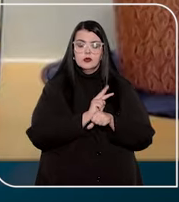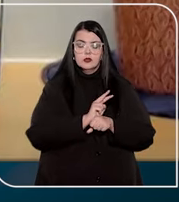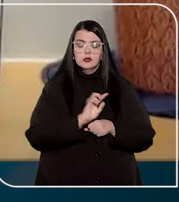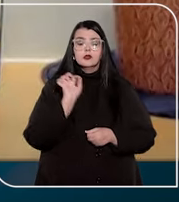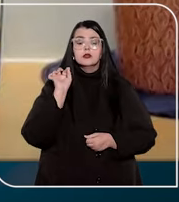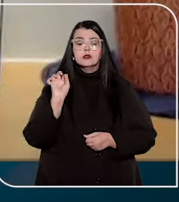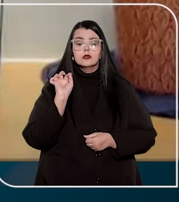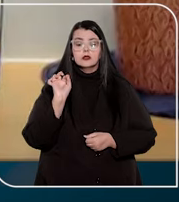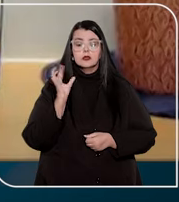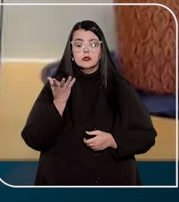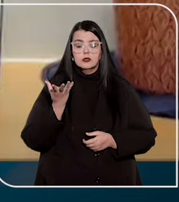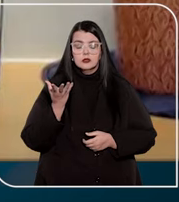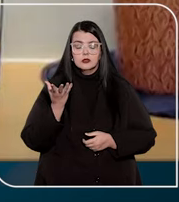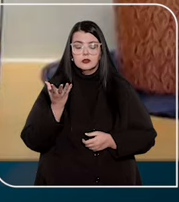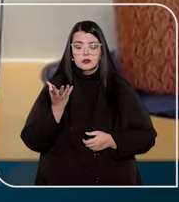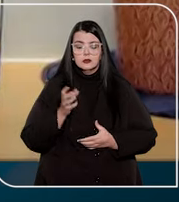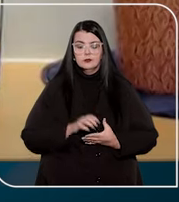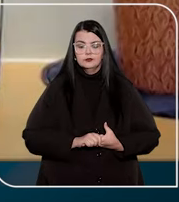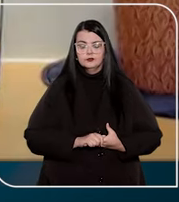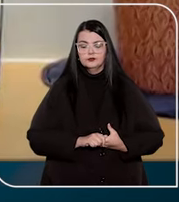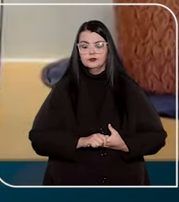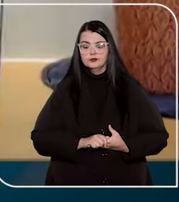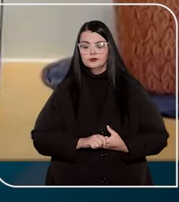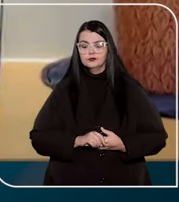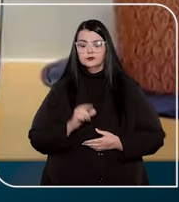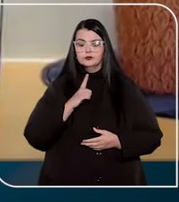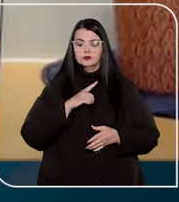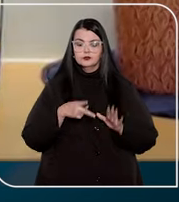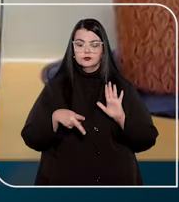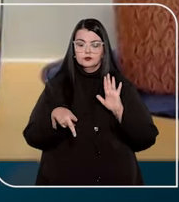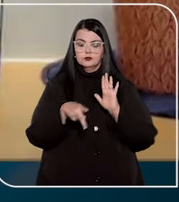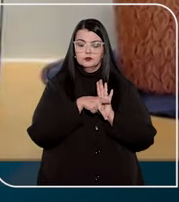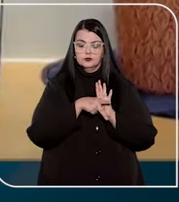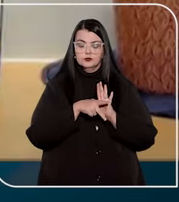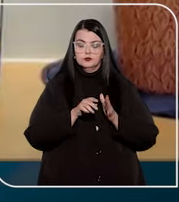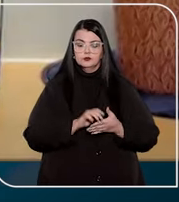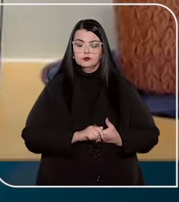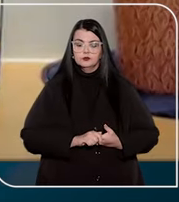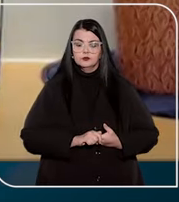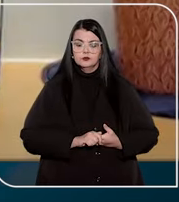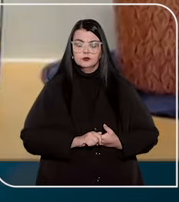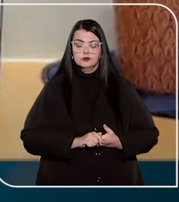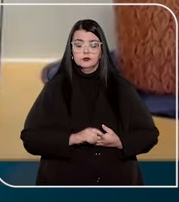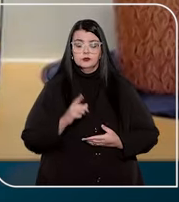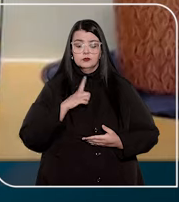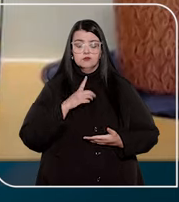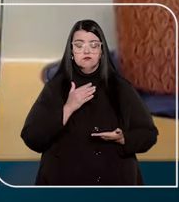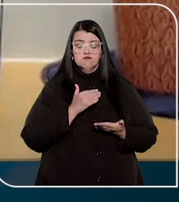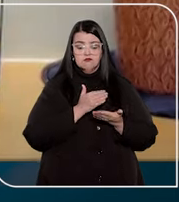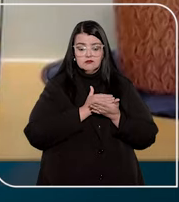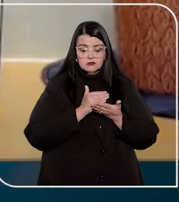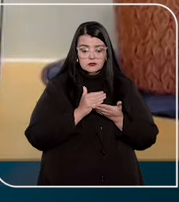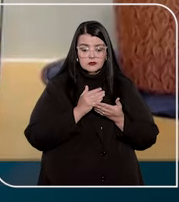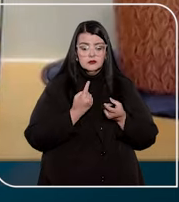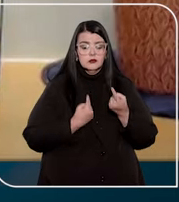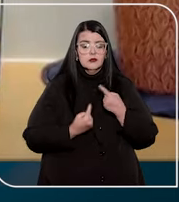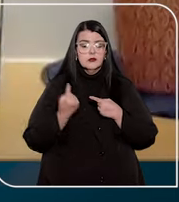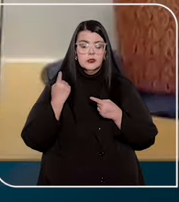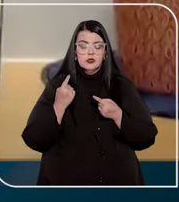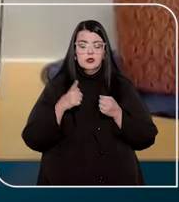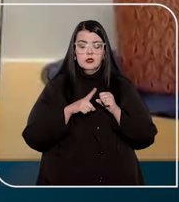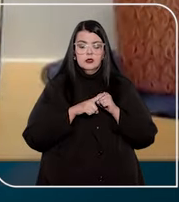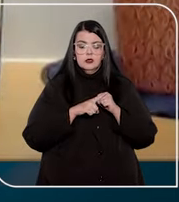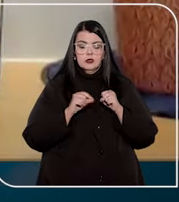eu vou socorrer? E o próprio CPC já teve essa previsão, e falou lá no artigo